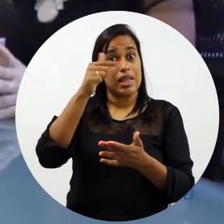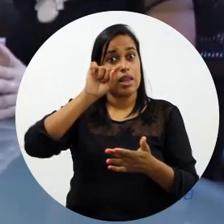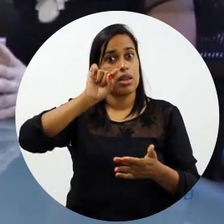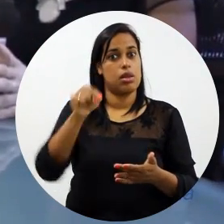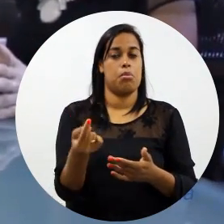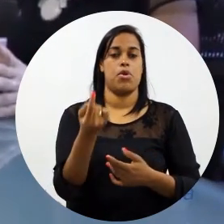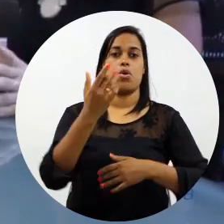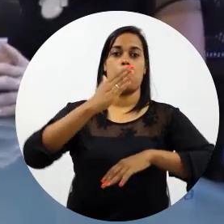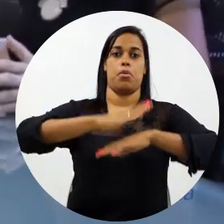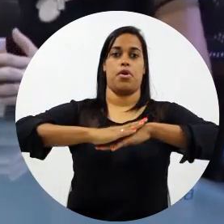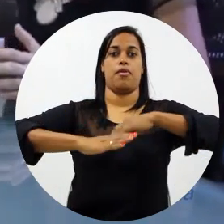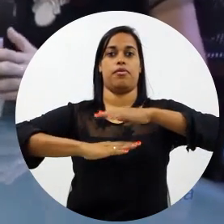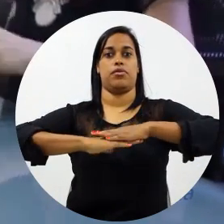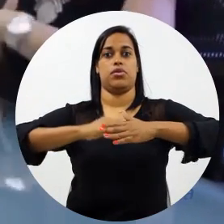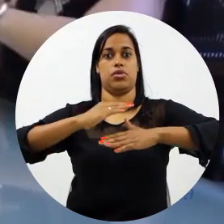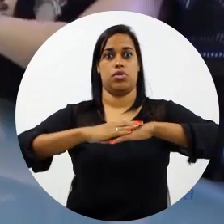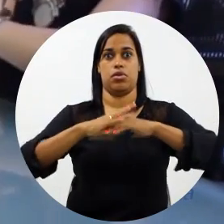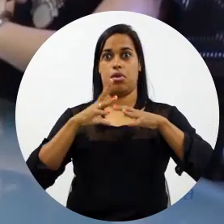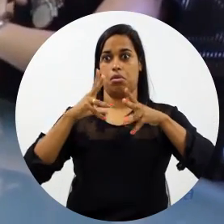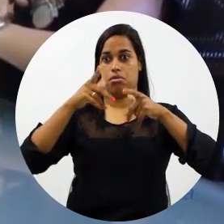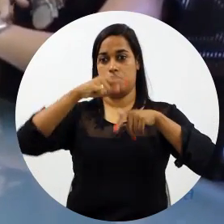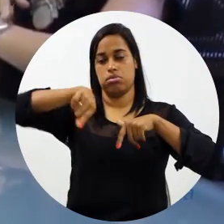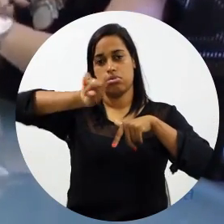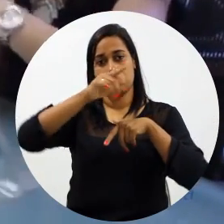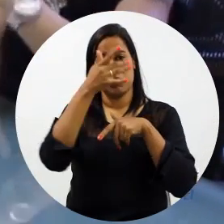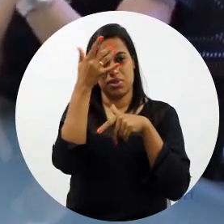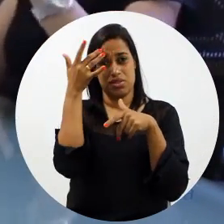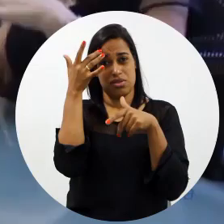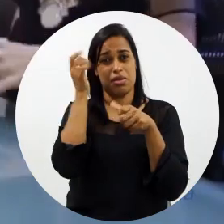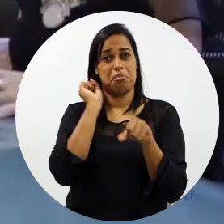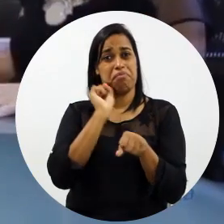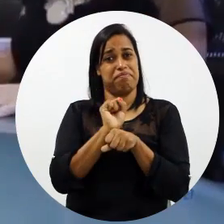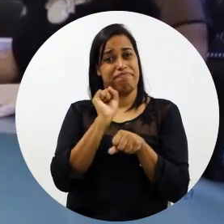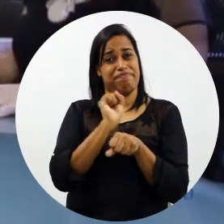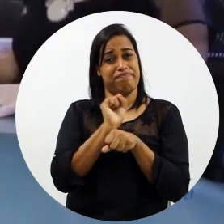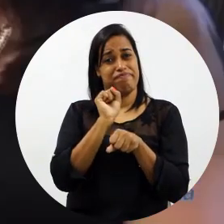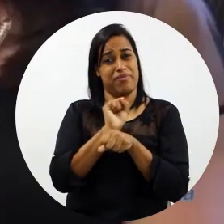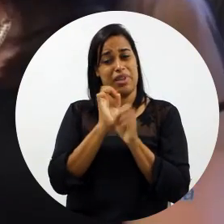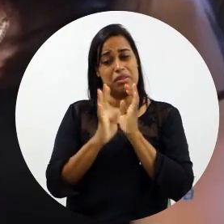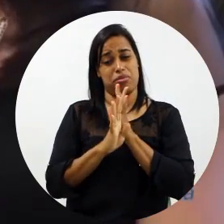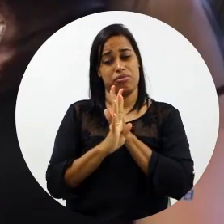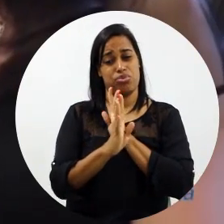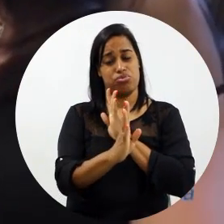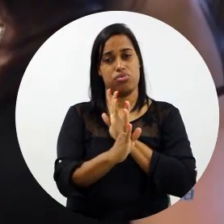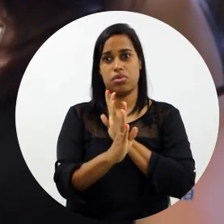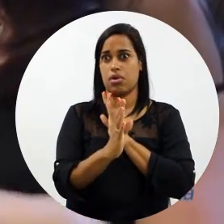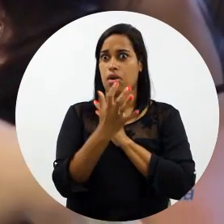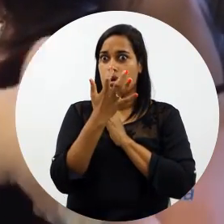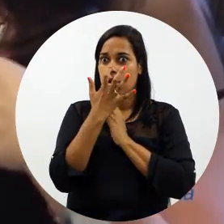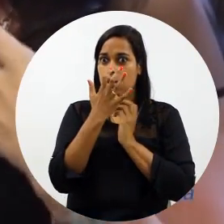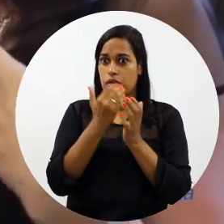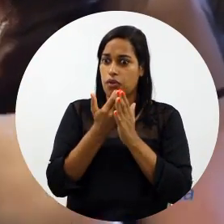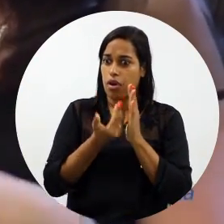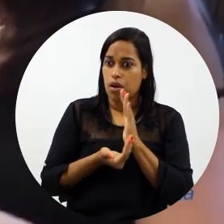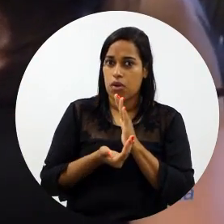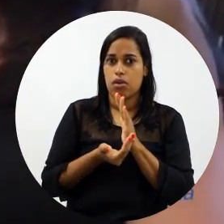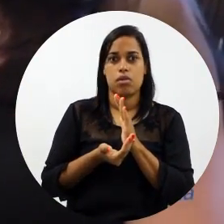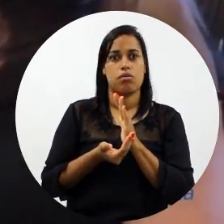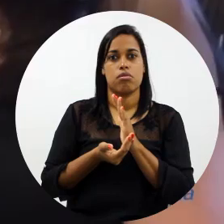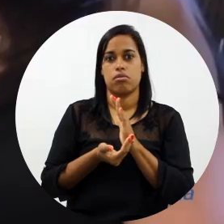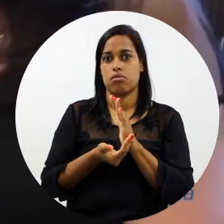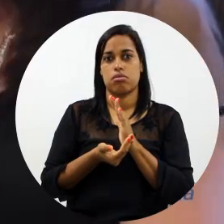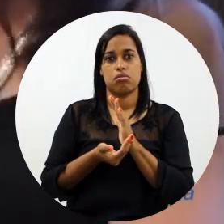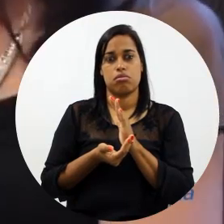funcionários na organização, aquele monte de gente no meio do turno, parado, alinhado. Eu falei, gente do céu, e aí aquilo dava